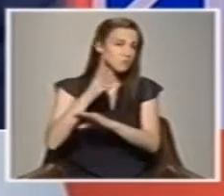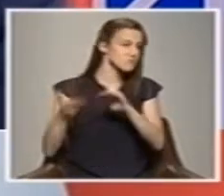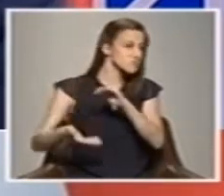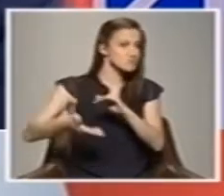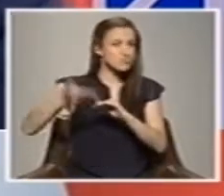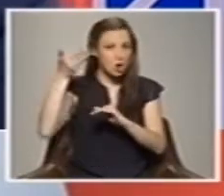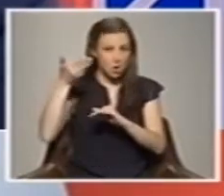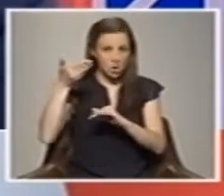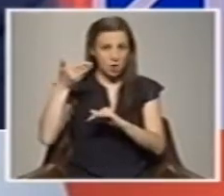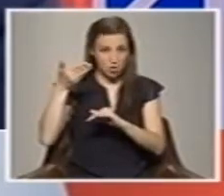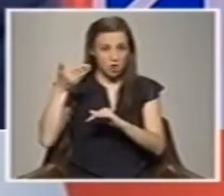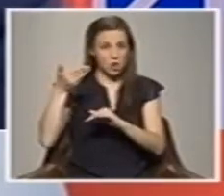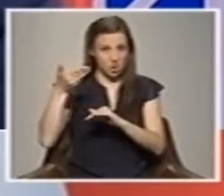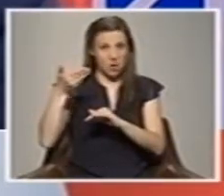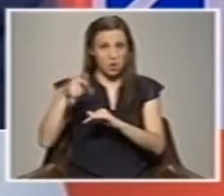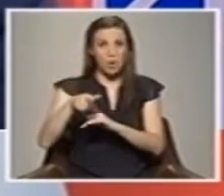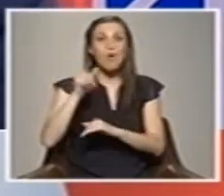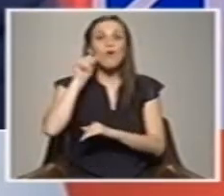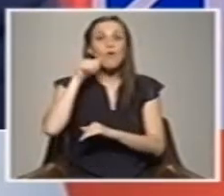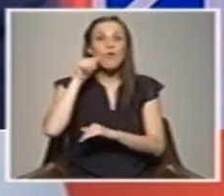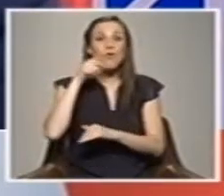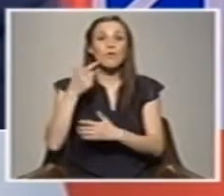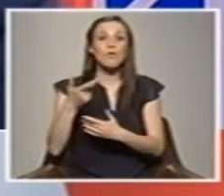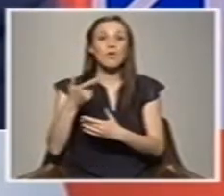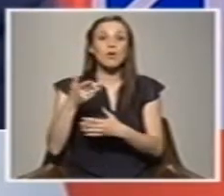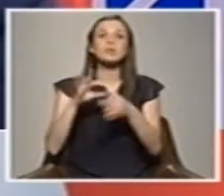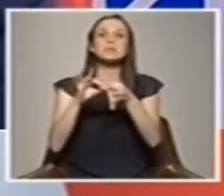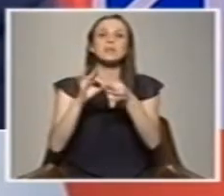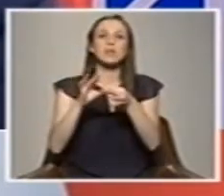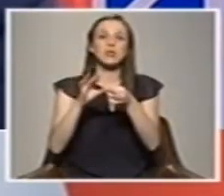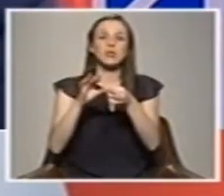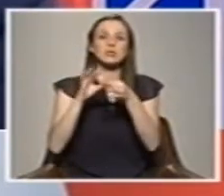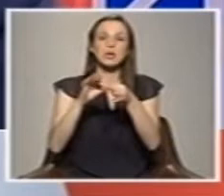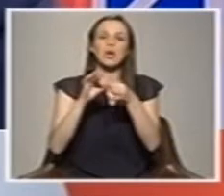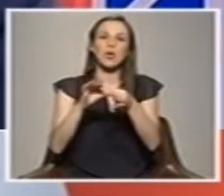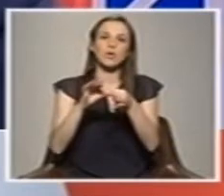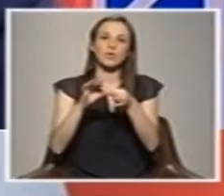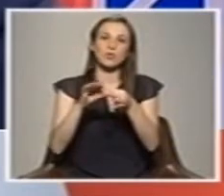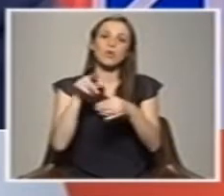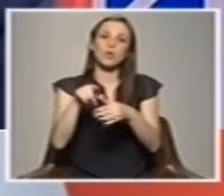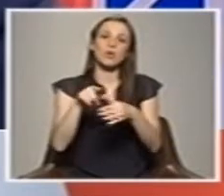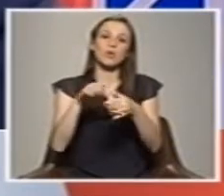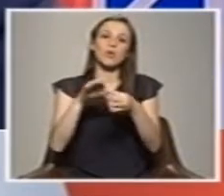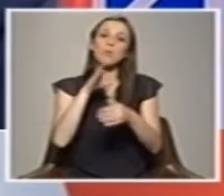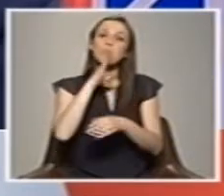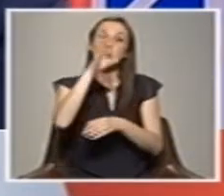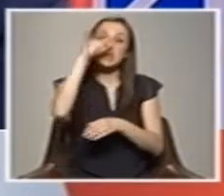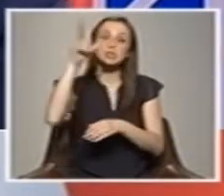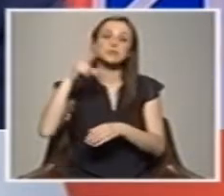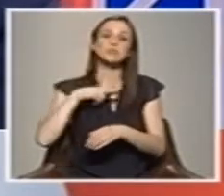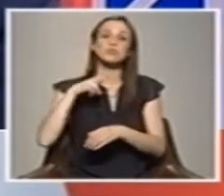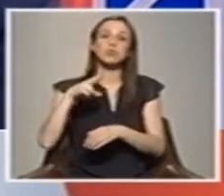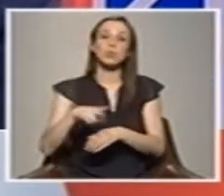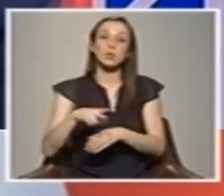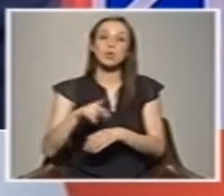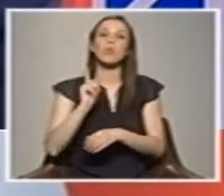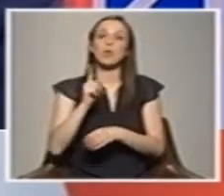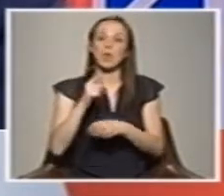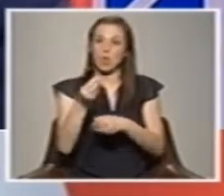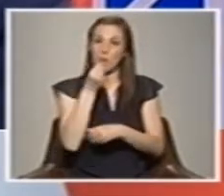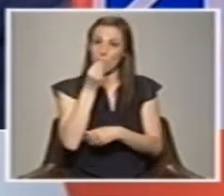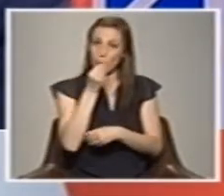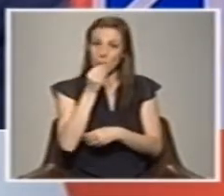considerarmos a nossa diáspora, se calhar o vínculo económico mais seguro que temos com os países de expressão portuguesa é a gastronomia e os